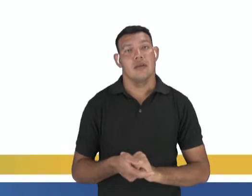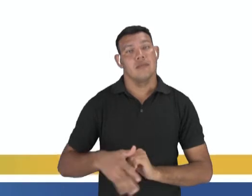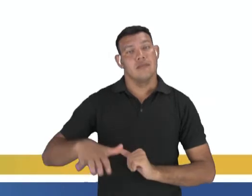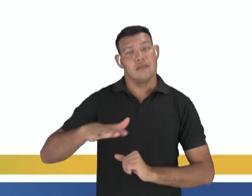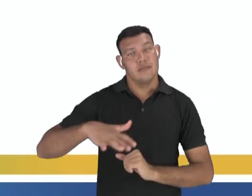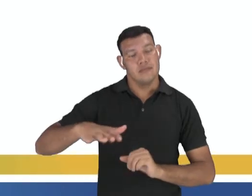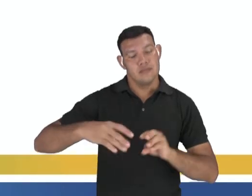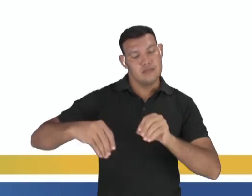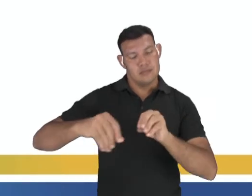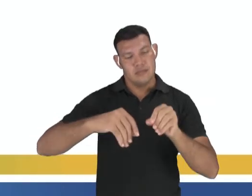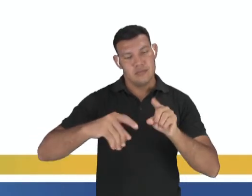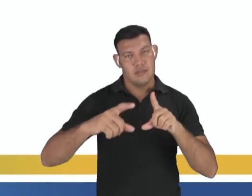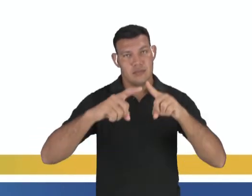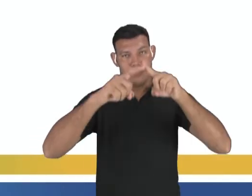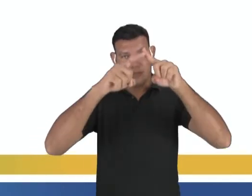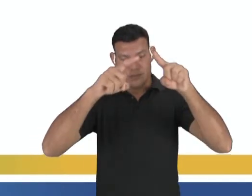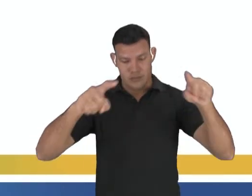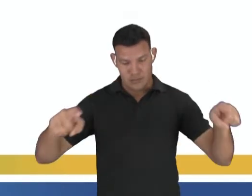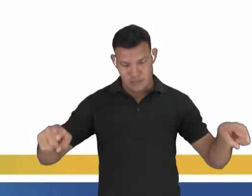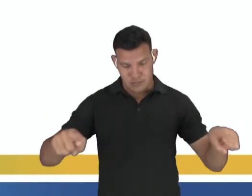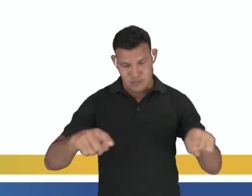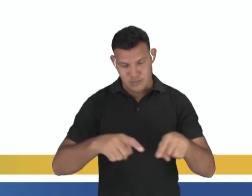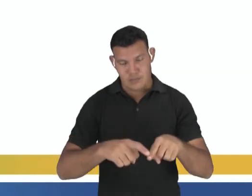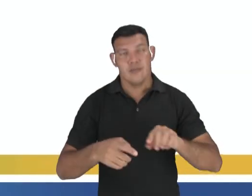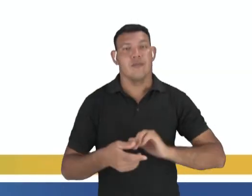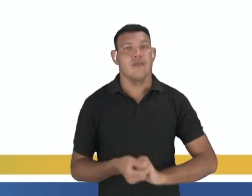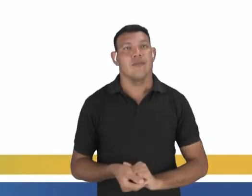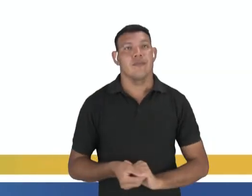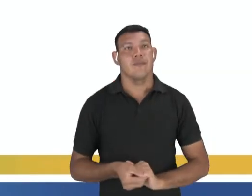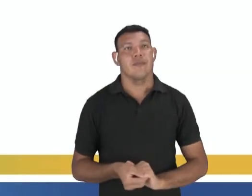essa aí seria a área do nosso terreno triangular.